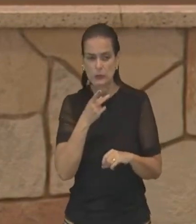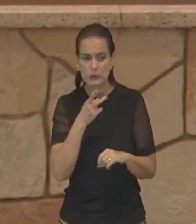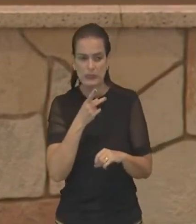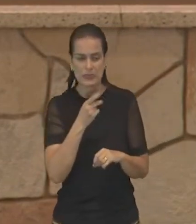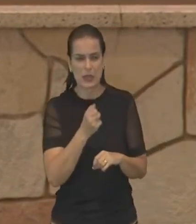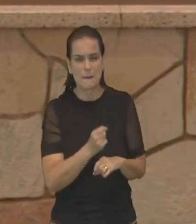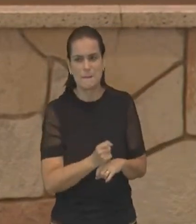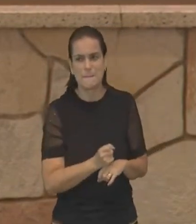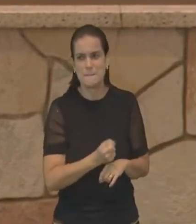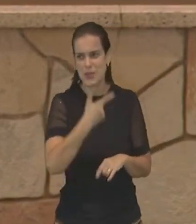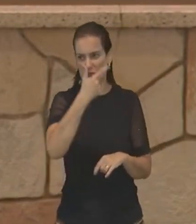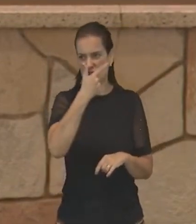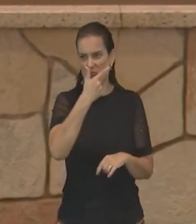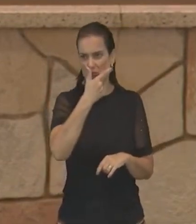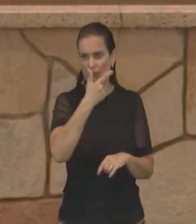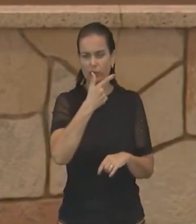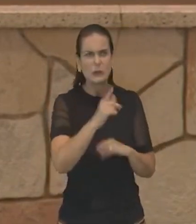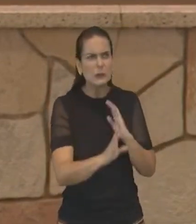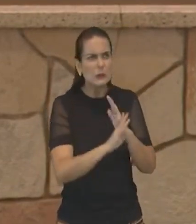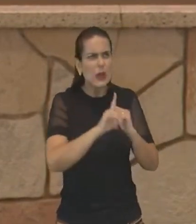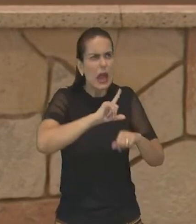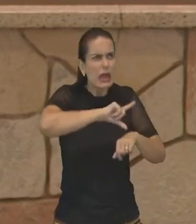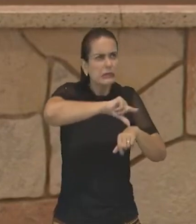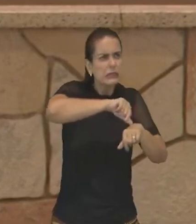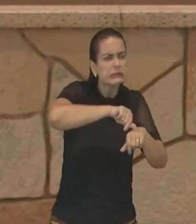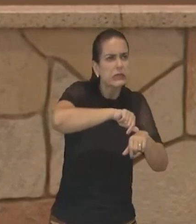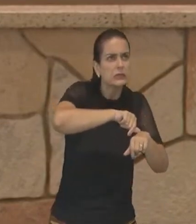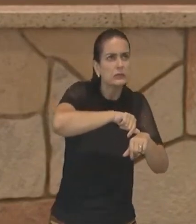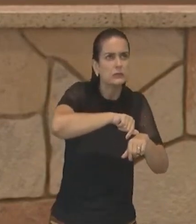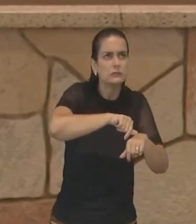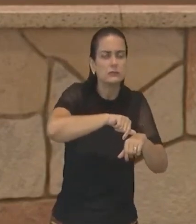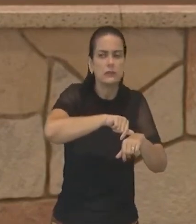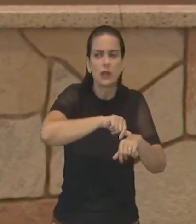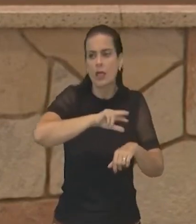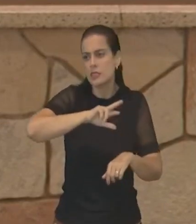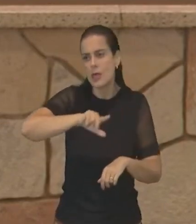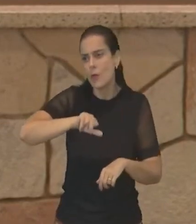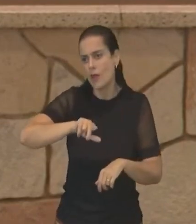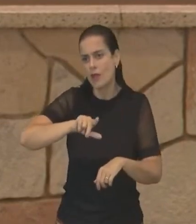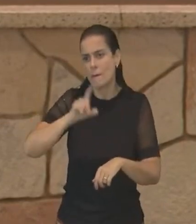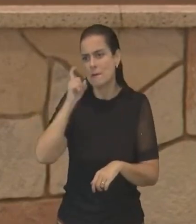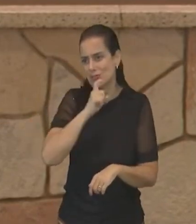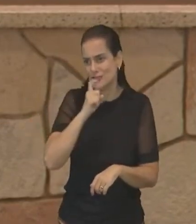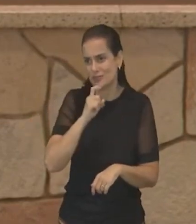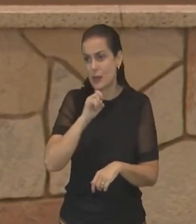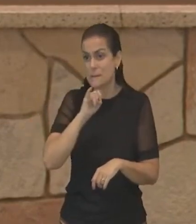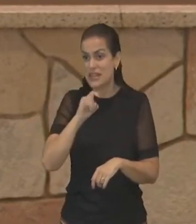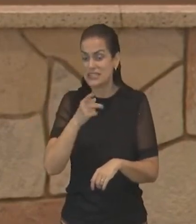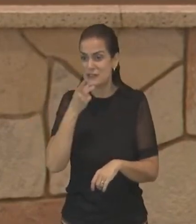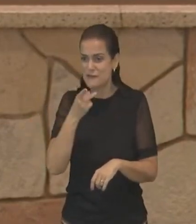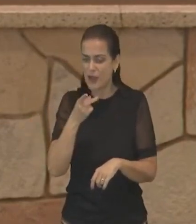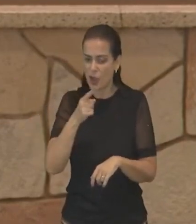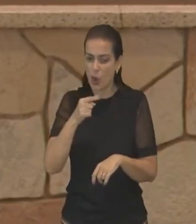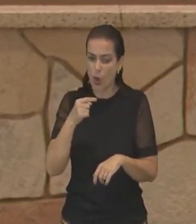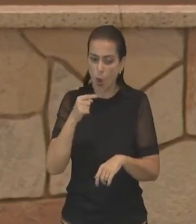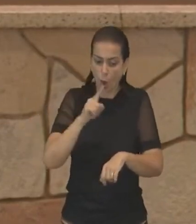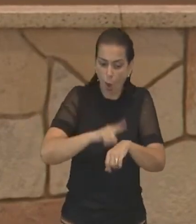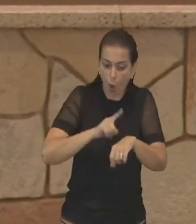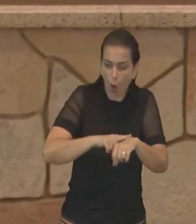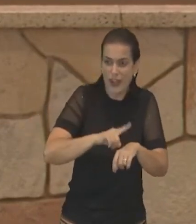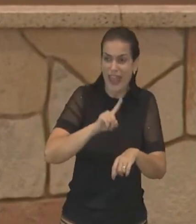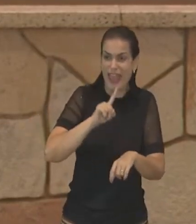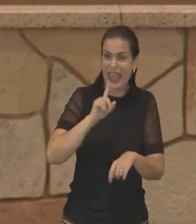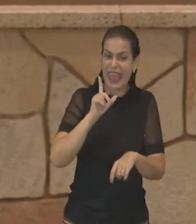meio-dia, mas depois descubro que meu relógio está atrasado, não se trata de uma mentira, mas se digo a hora errada, a fim de que a pessoa se